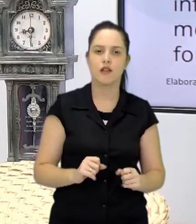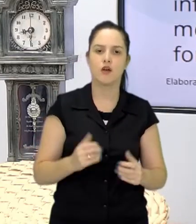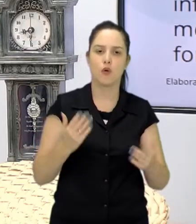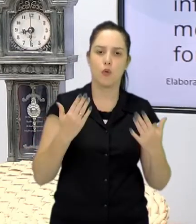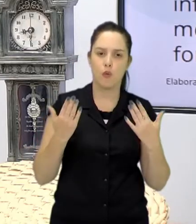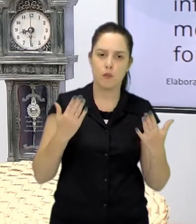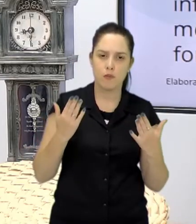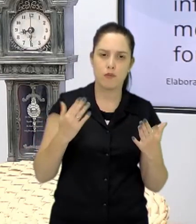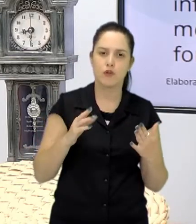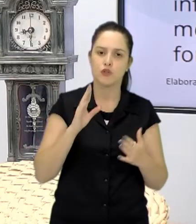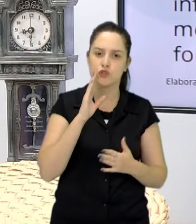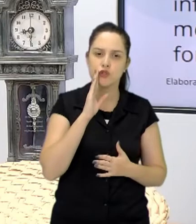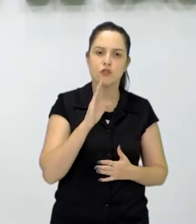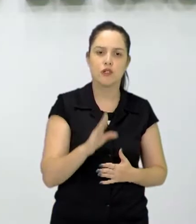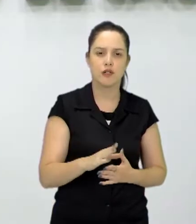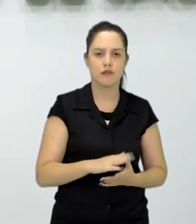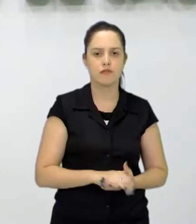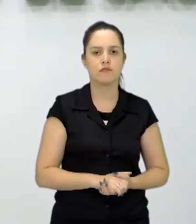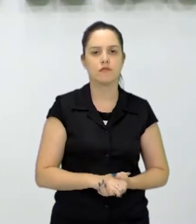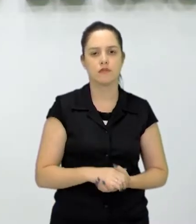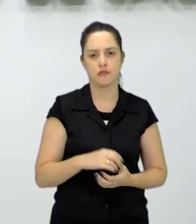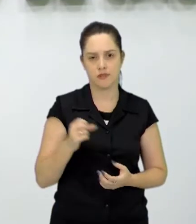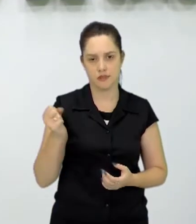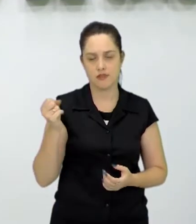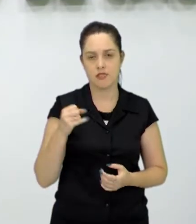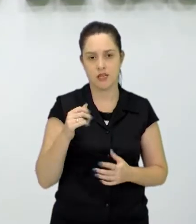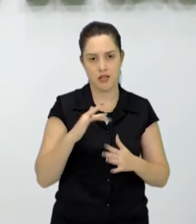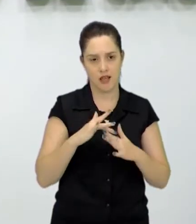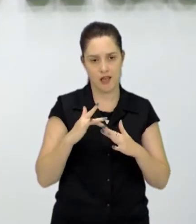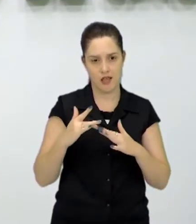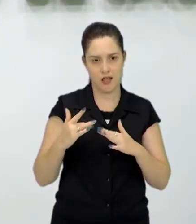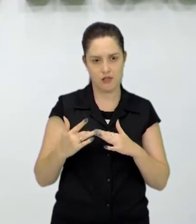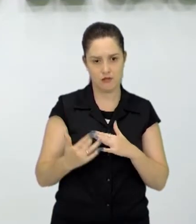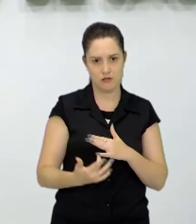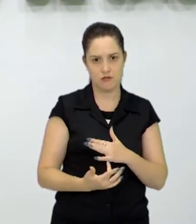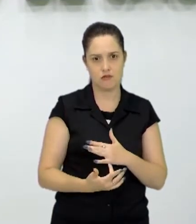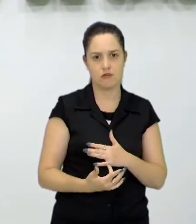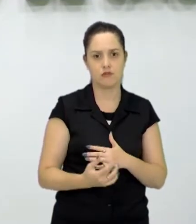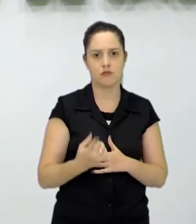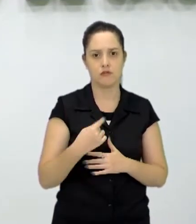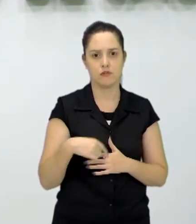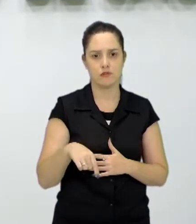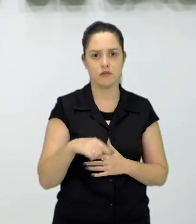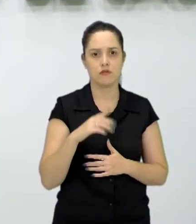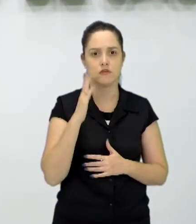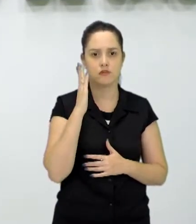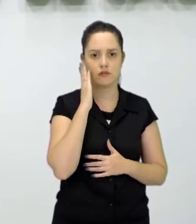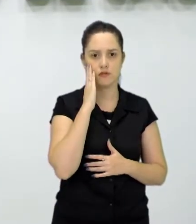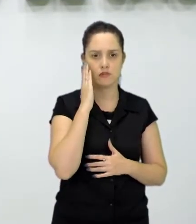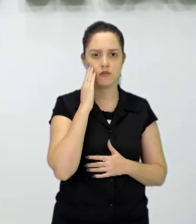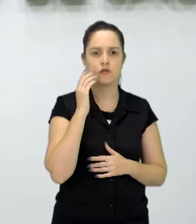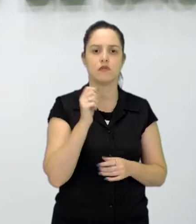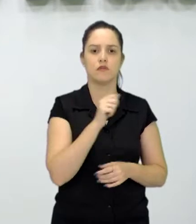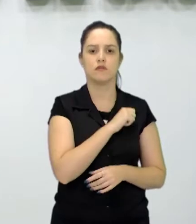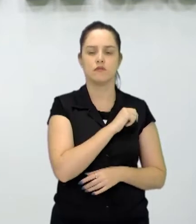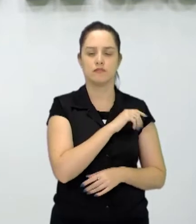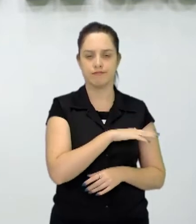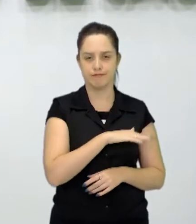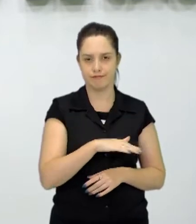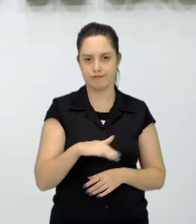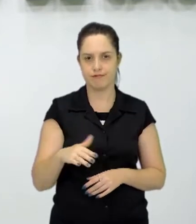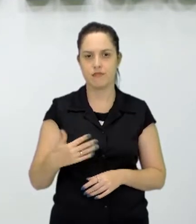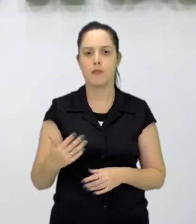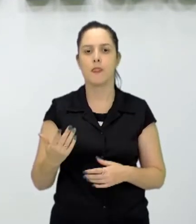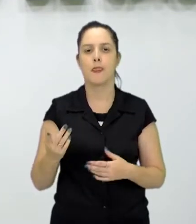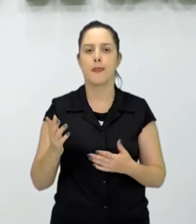aqui do podcast, Sim, né? Ele pode usar redes sociais, né? Fazer divulgações no Instagram, por exemplo, usar um story,